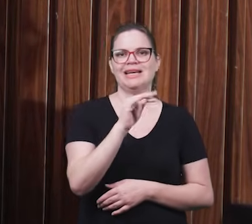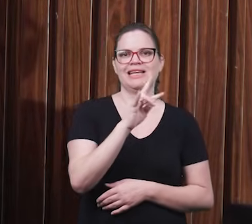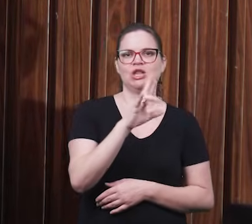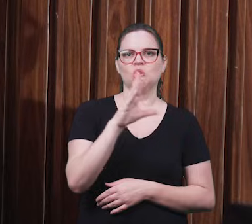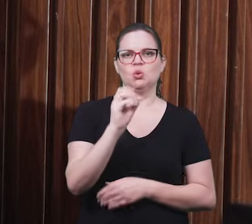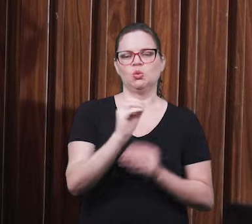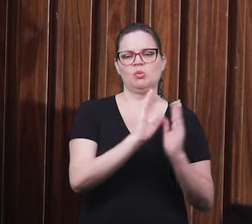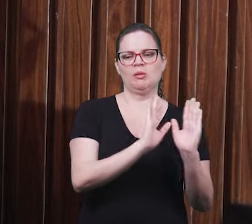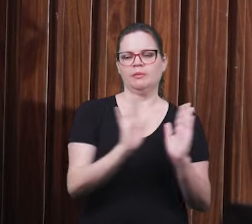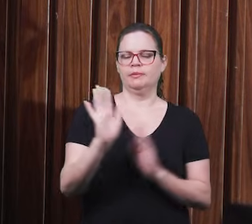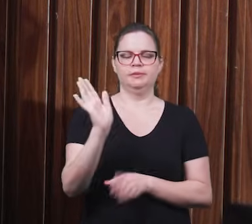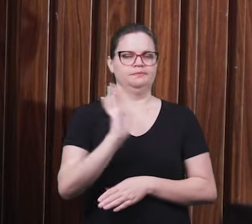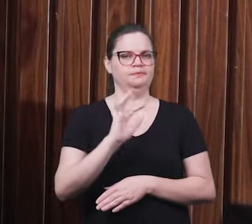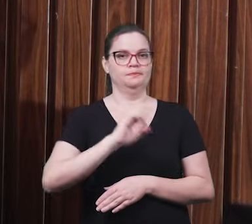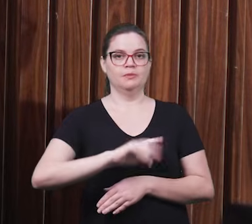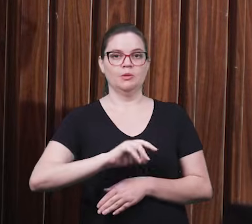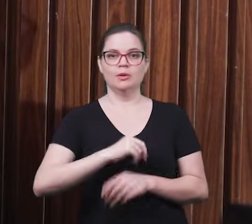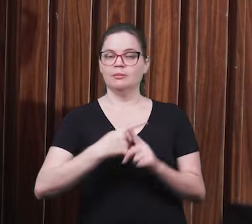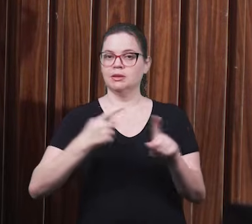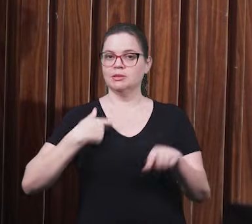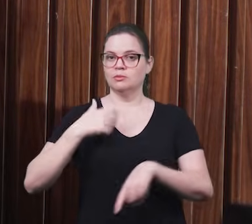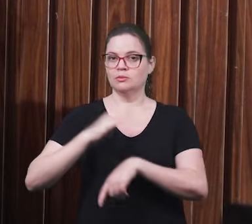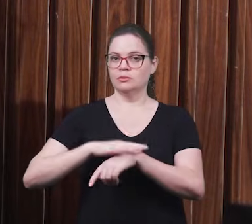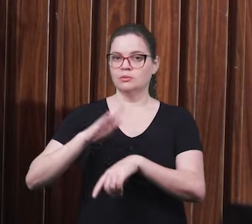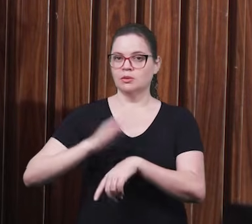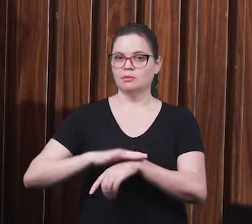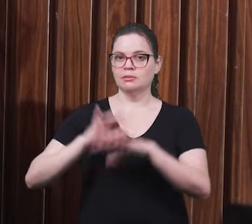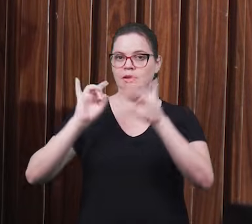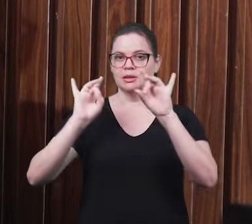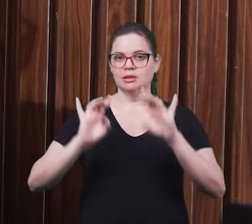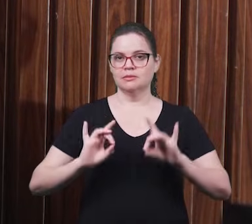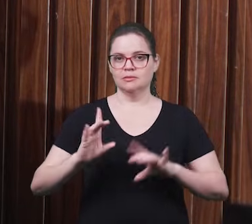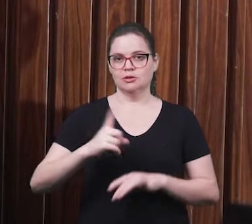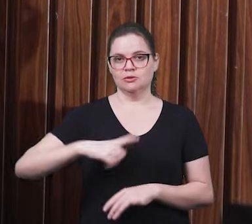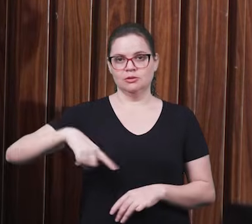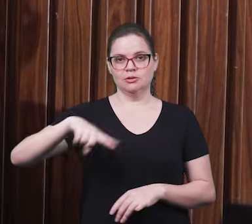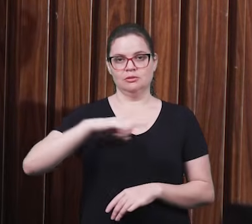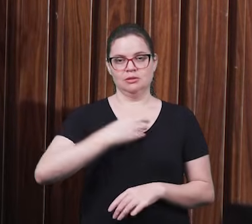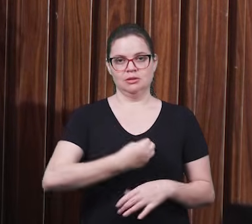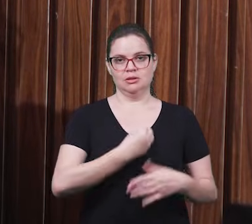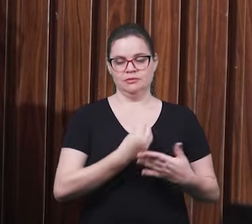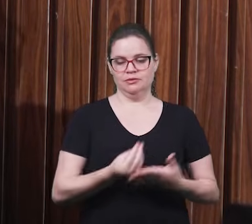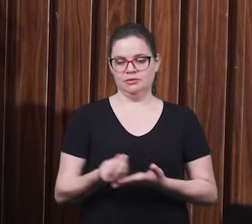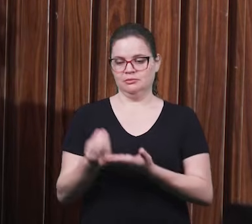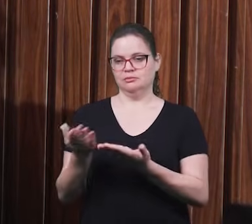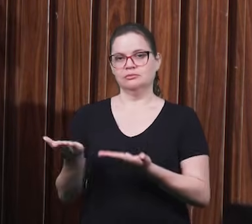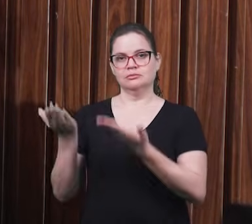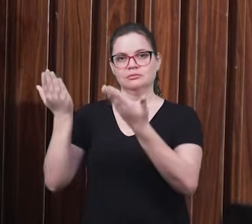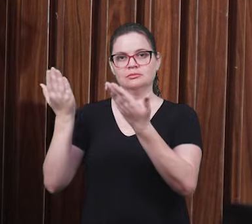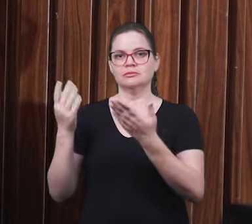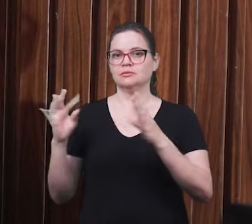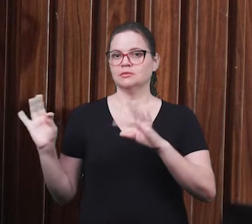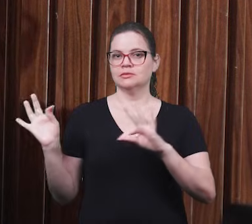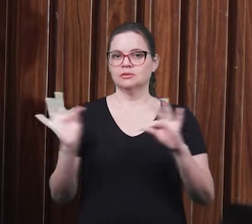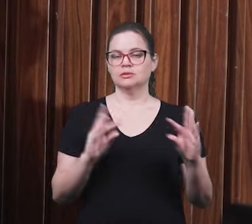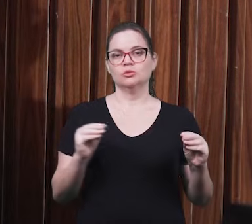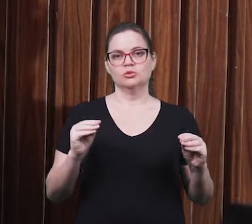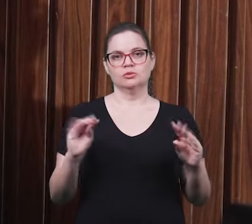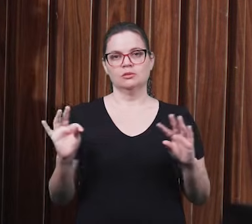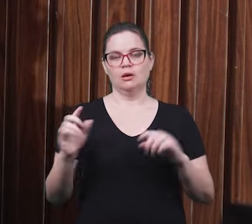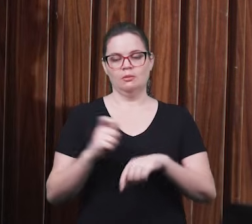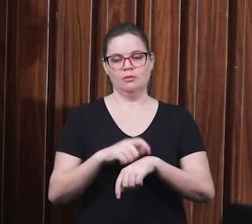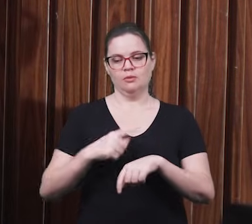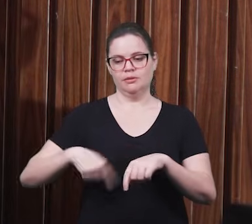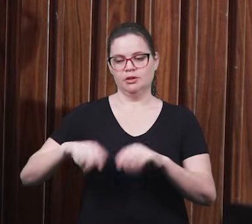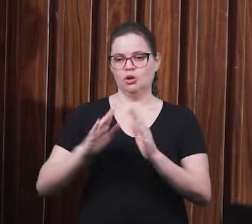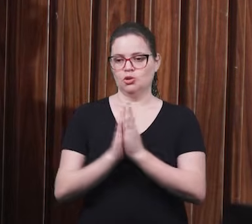de qualquer igreja, mas é um momento em que nós colocamos todos os recursos da graça, os meios de graça em ordem. É um